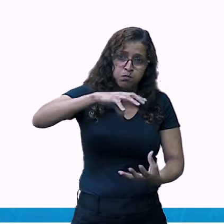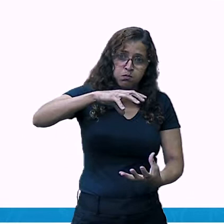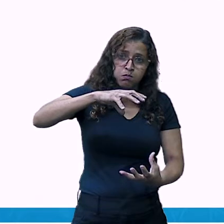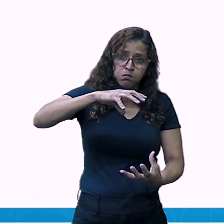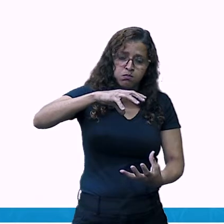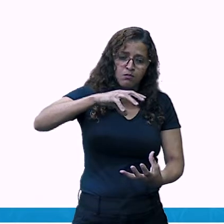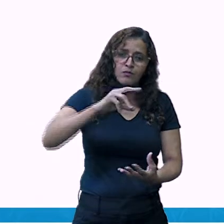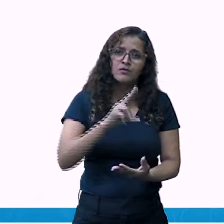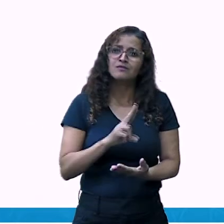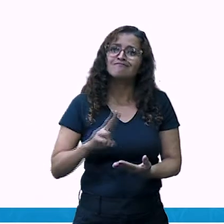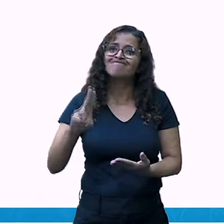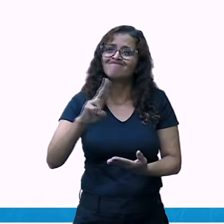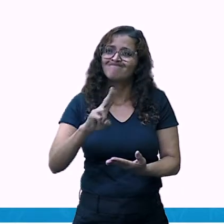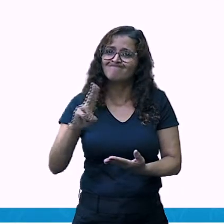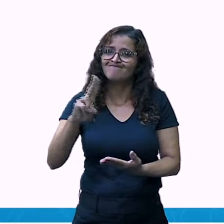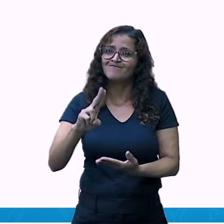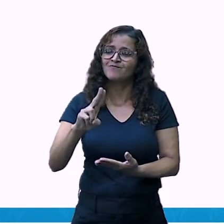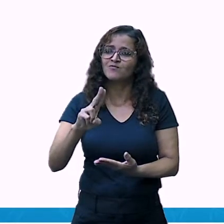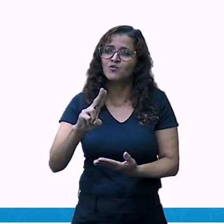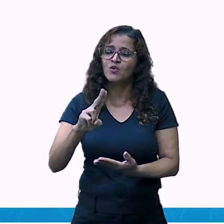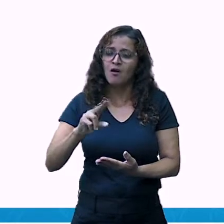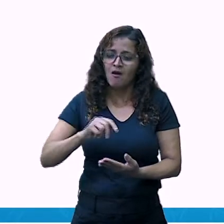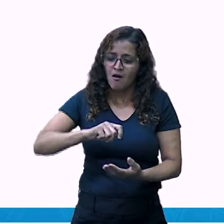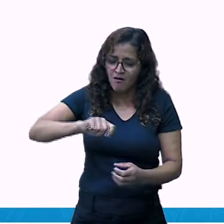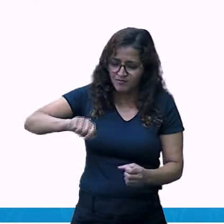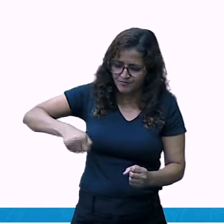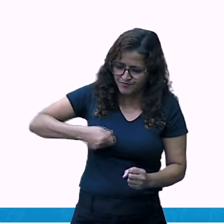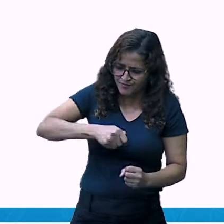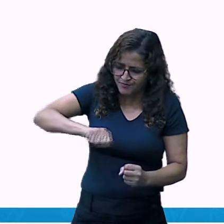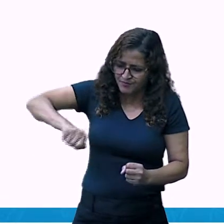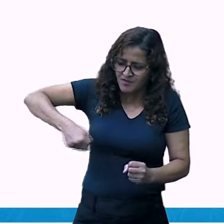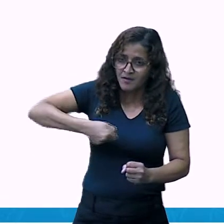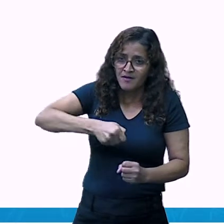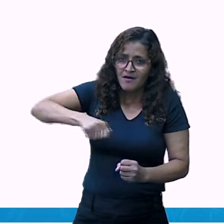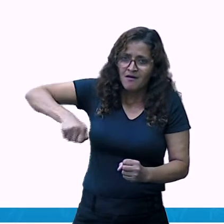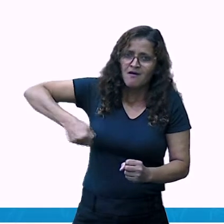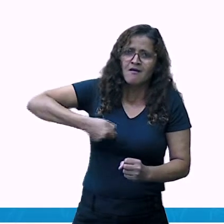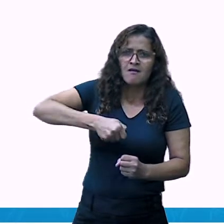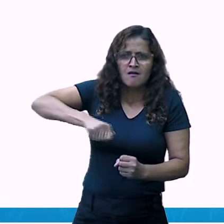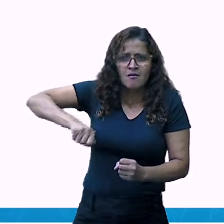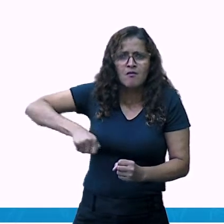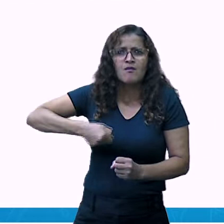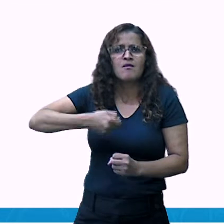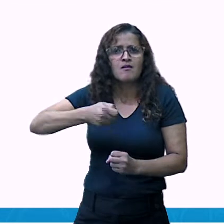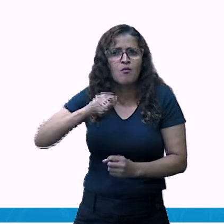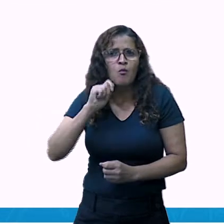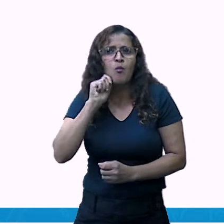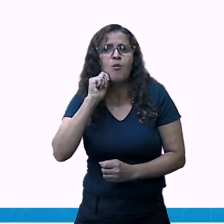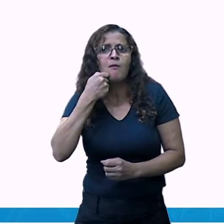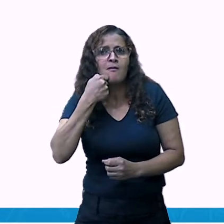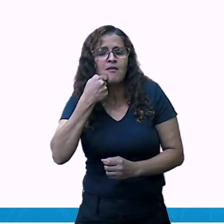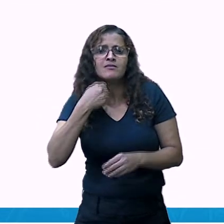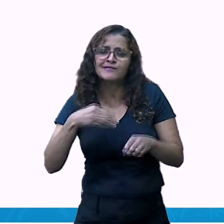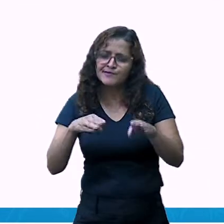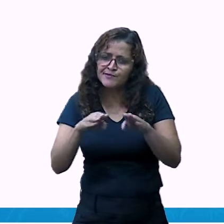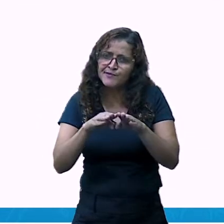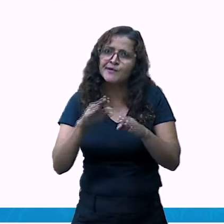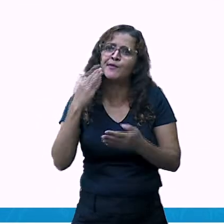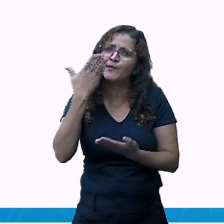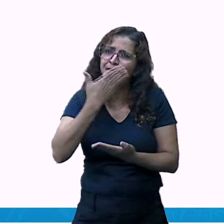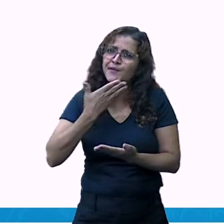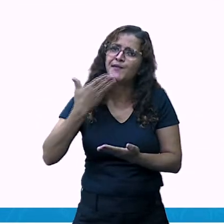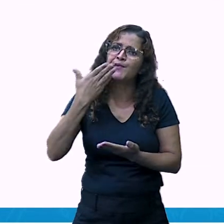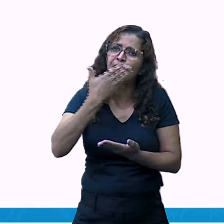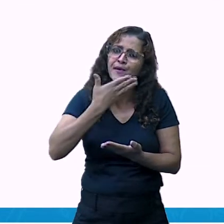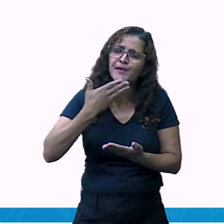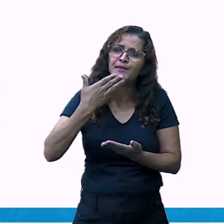de pasta, que é utilizado para fazer pão e bolo. O que acontece